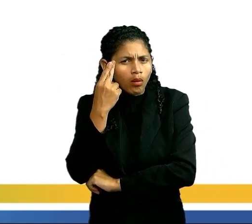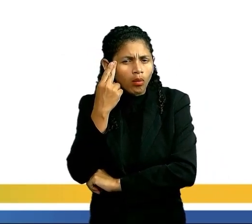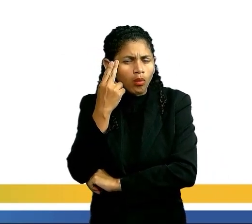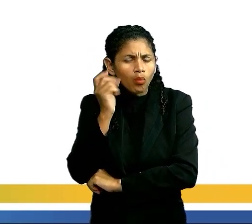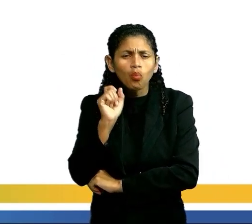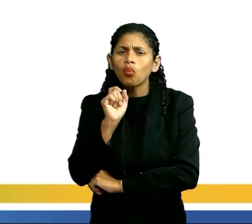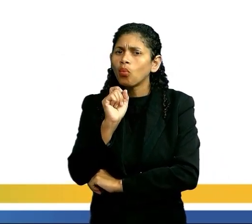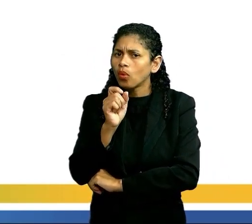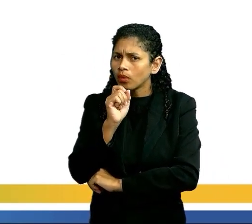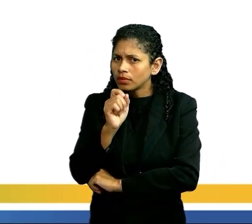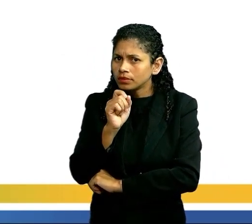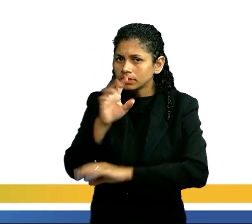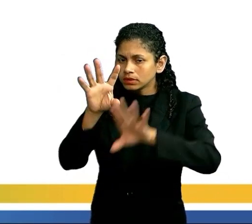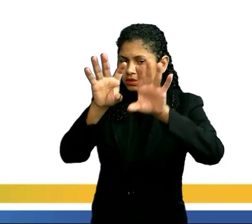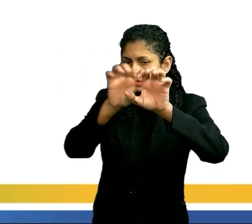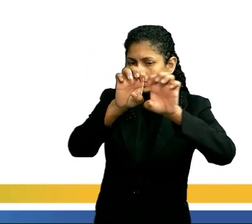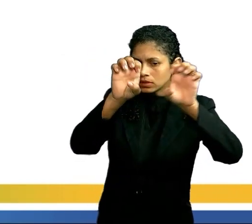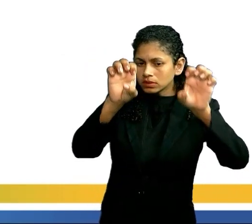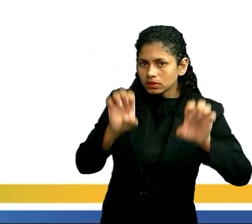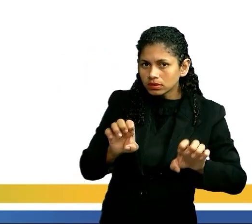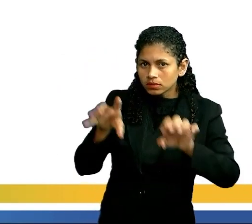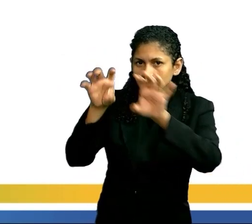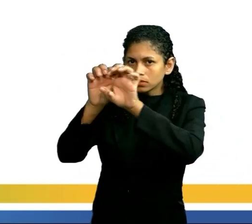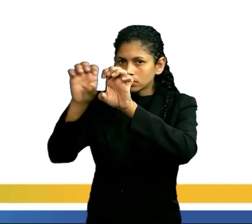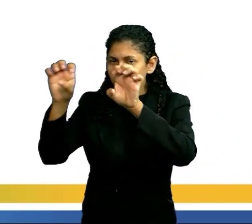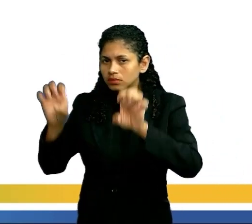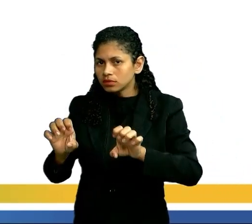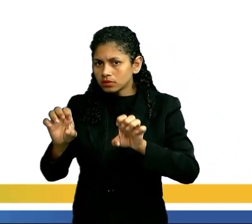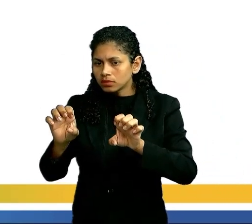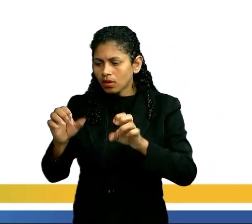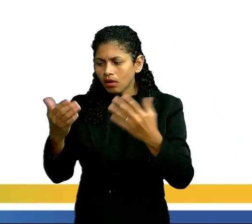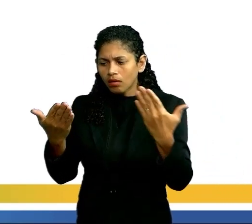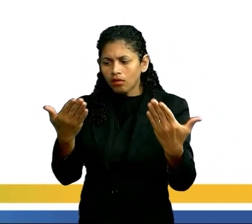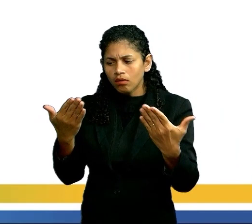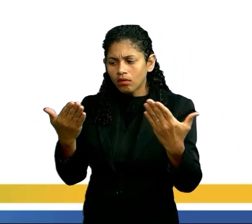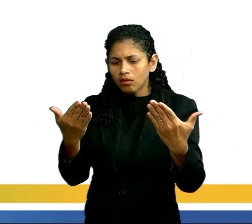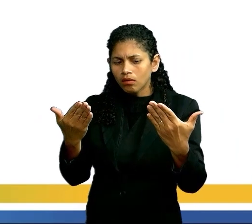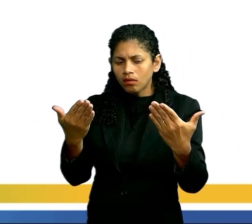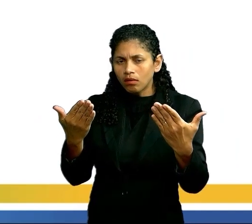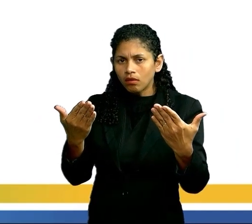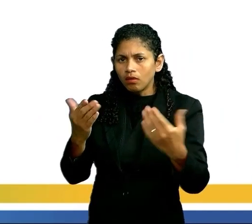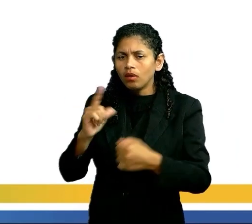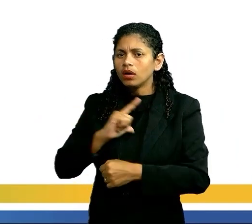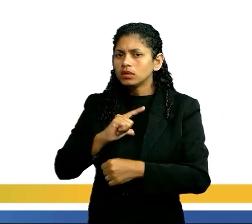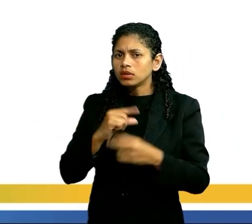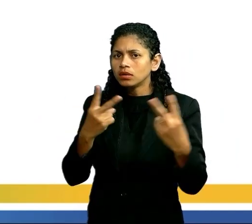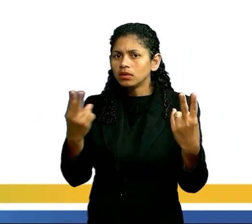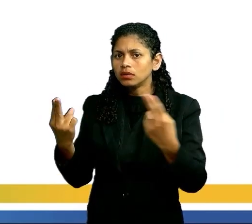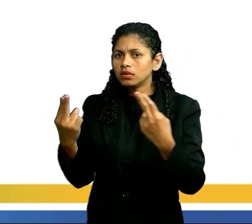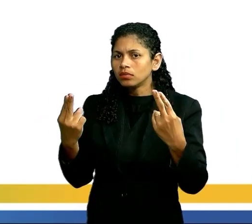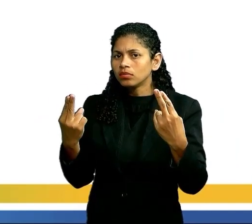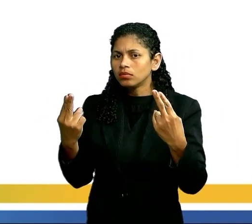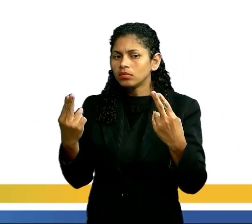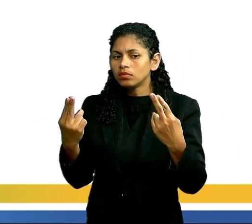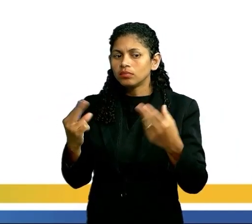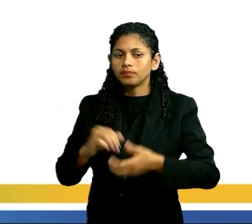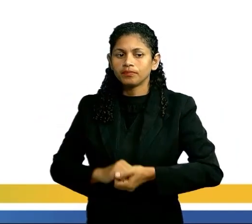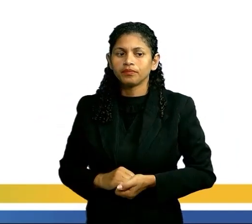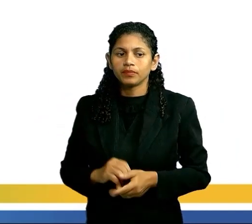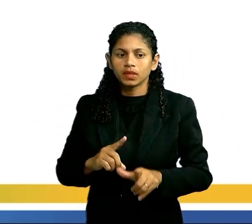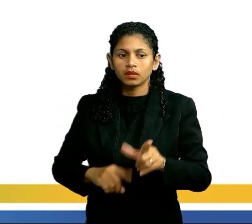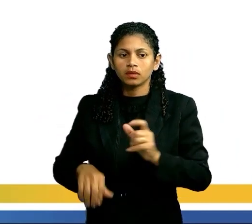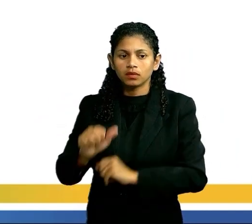o que essas duas fórmulas elas têm em comum. O que tem o mesmo aqui das duas? Alternativa